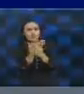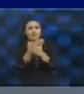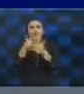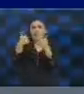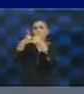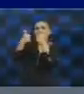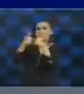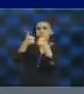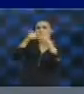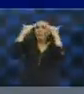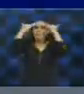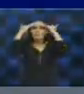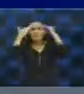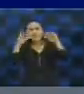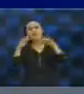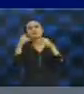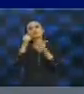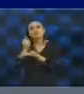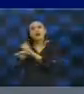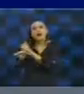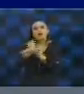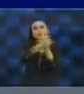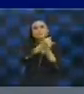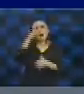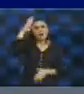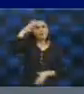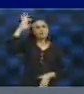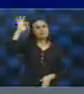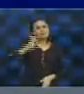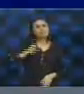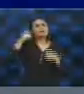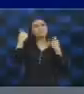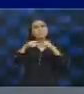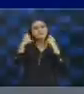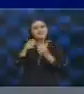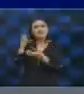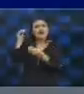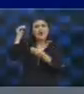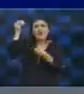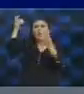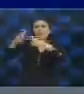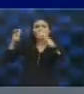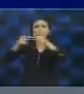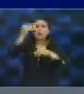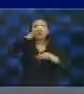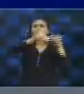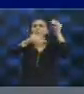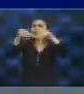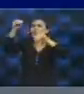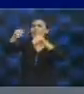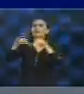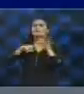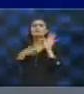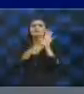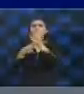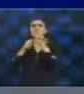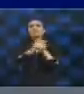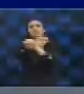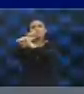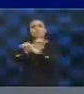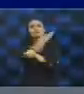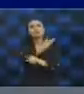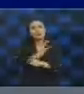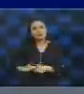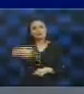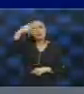brigada das praças, garantindo que a Guarda Municipal seja um instrumento dentro do sistema de segurança pública e ofereça